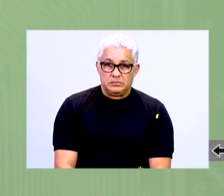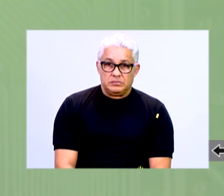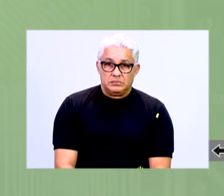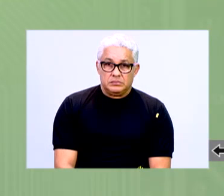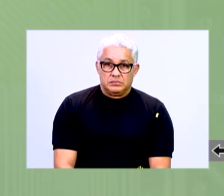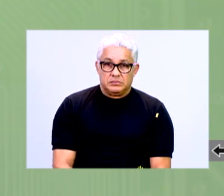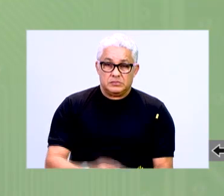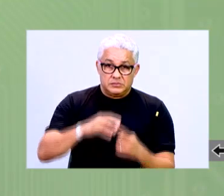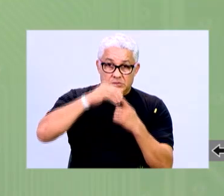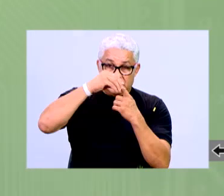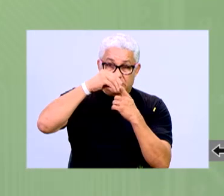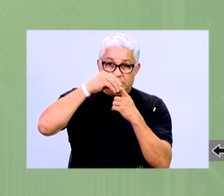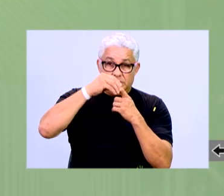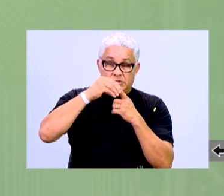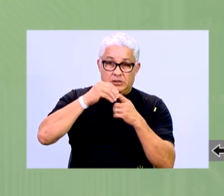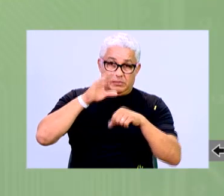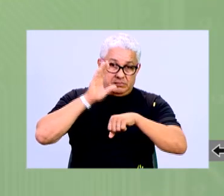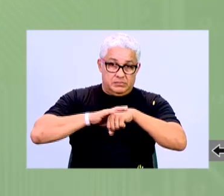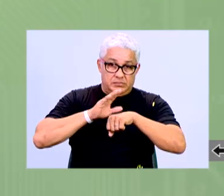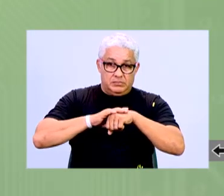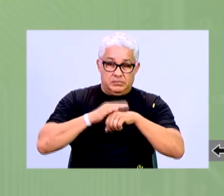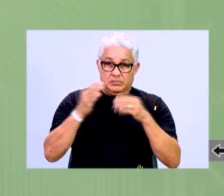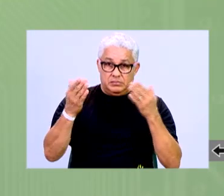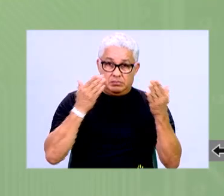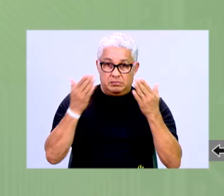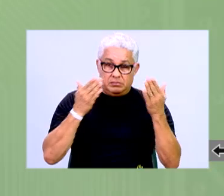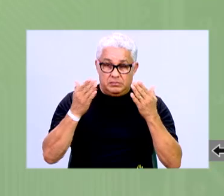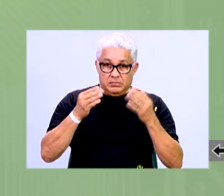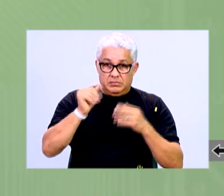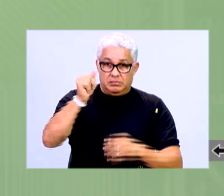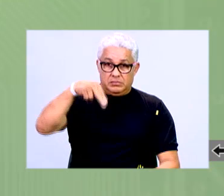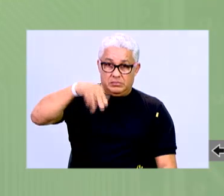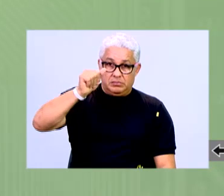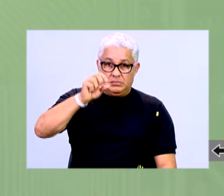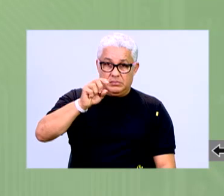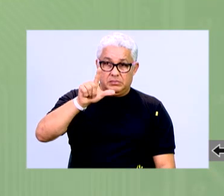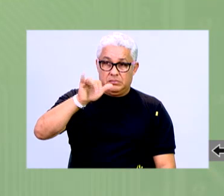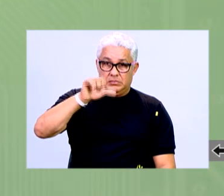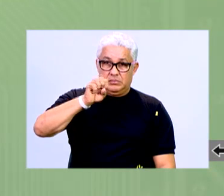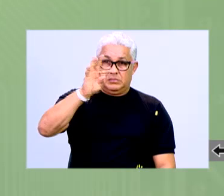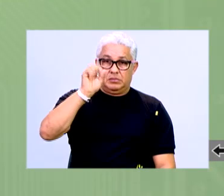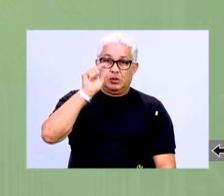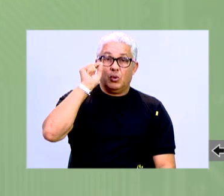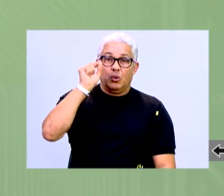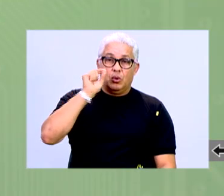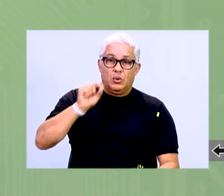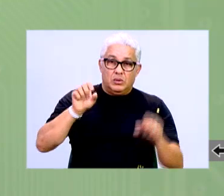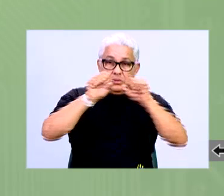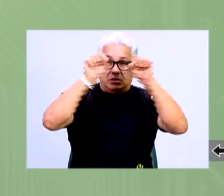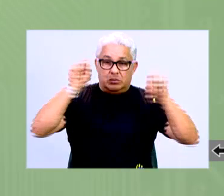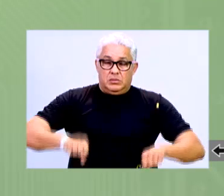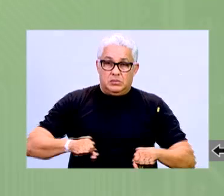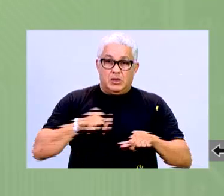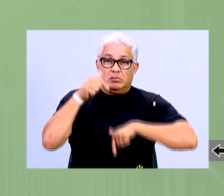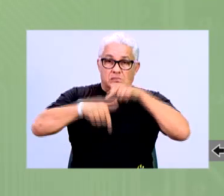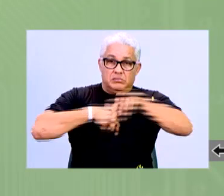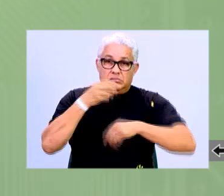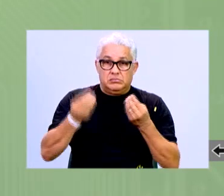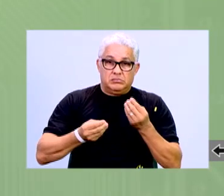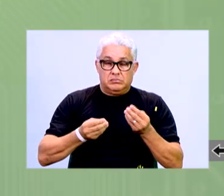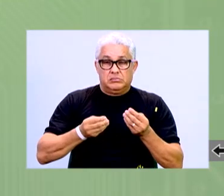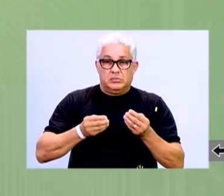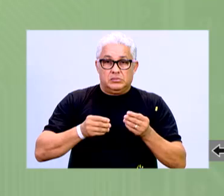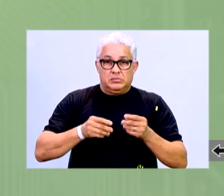a principal tarefa de um analista é descobrir o que o sistema deve fazer e como deve se